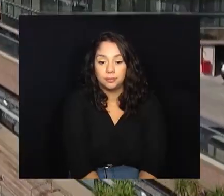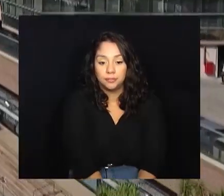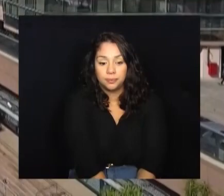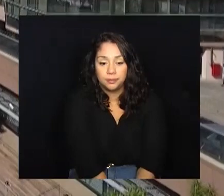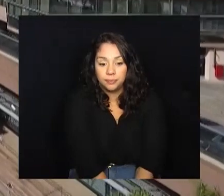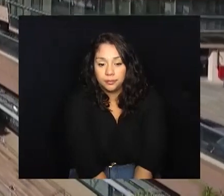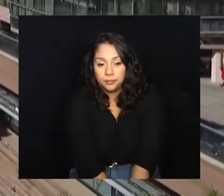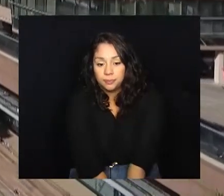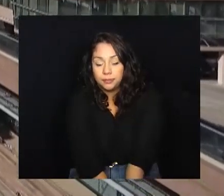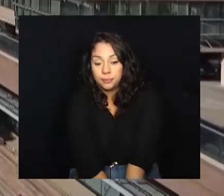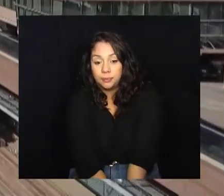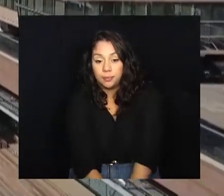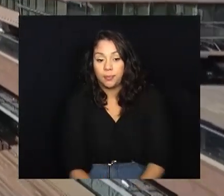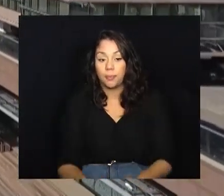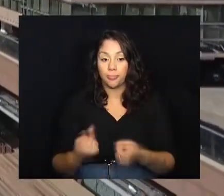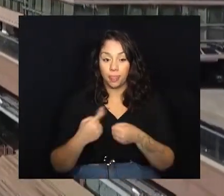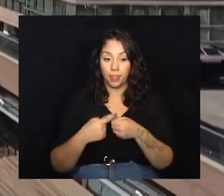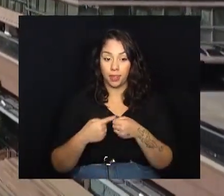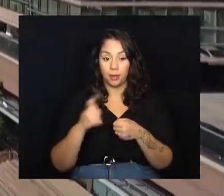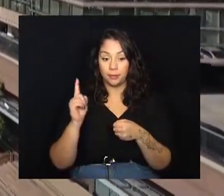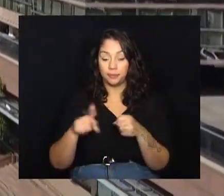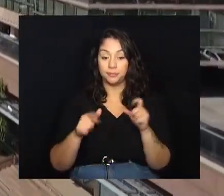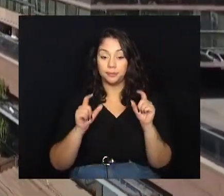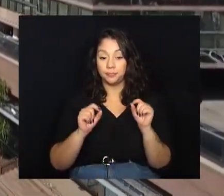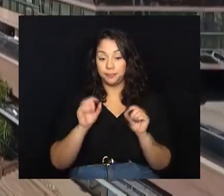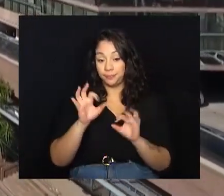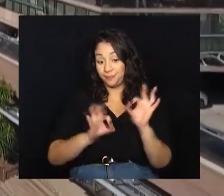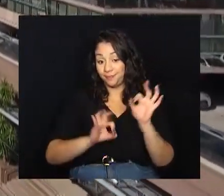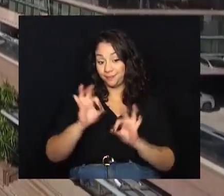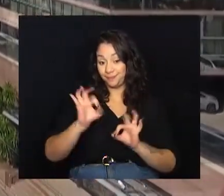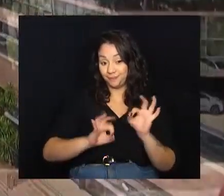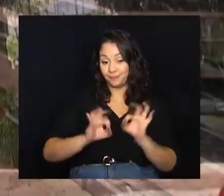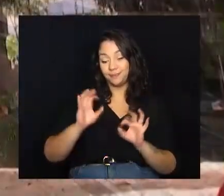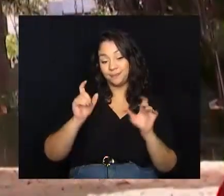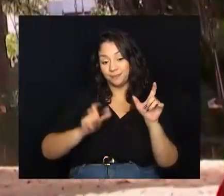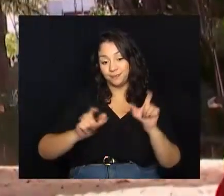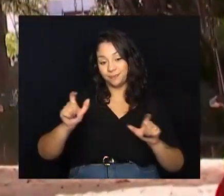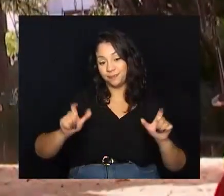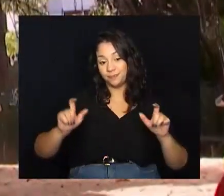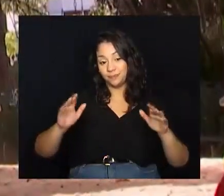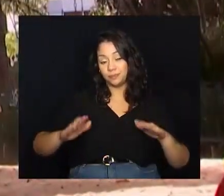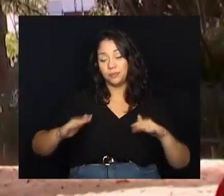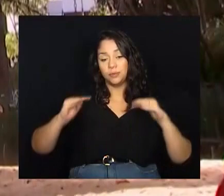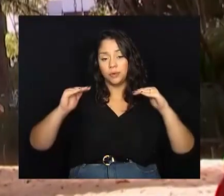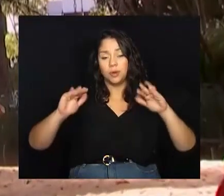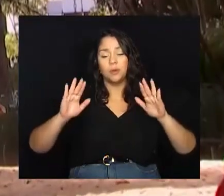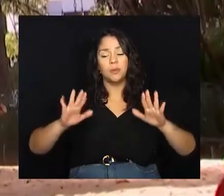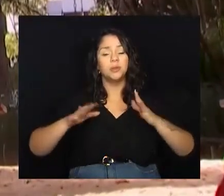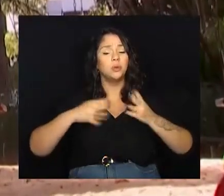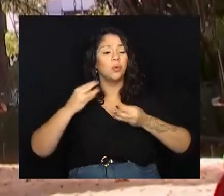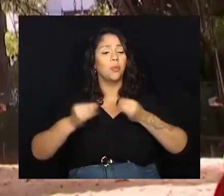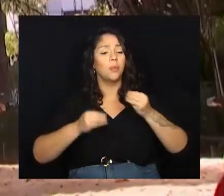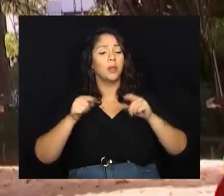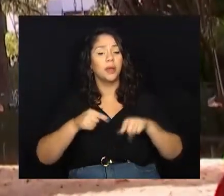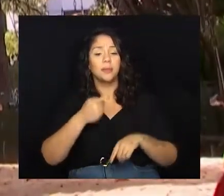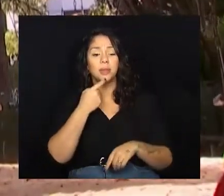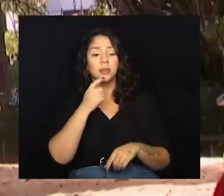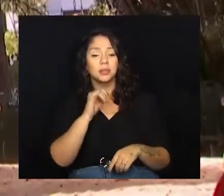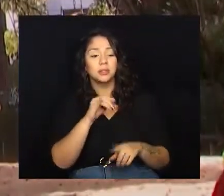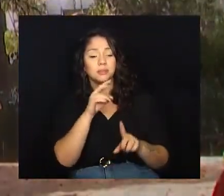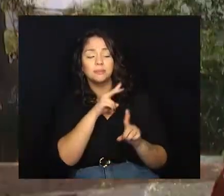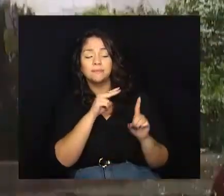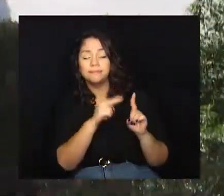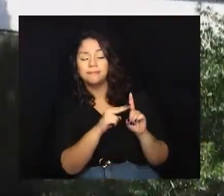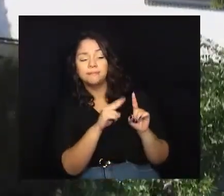a cidade São idealizadas e planejadas pelos adultos mas como seria Campinas do ponto de vista